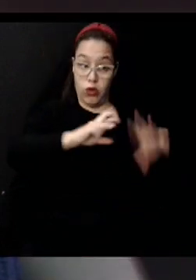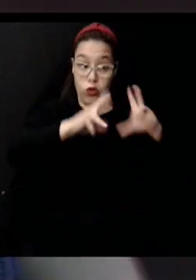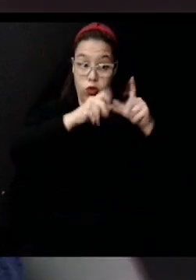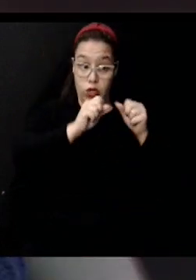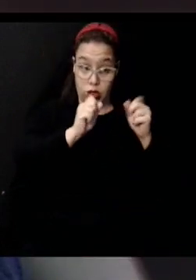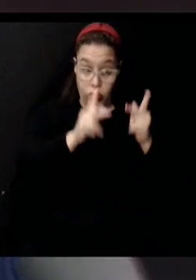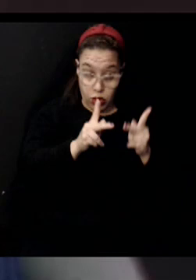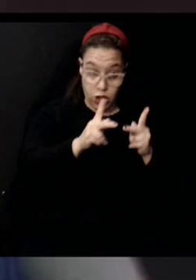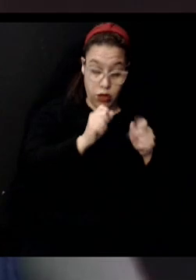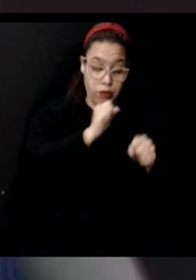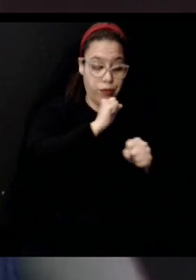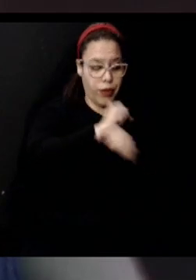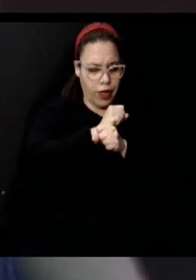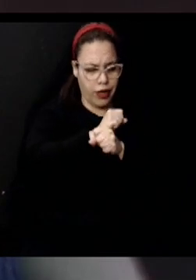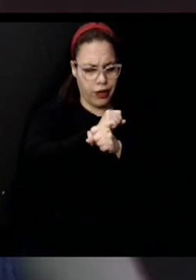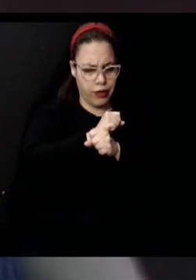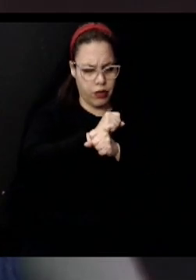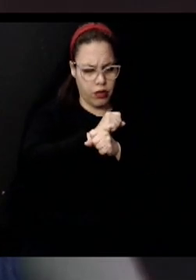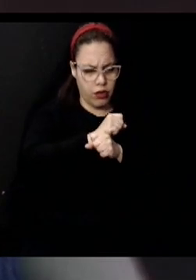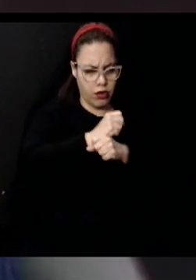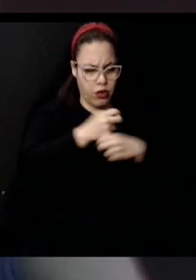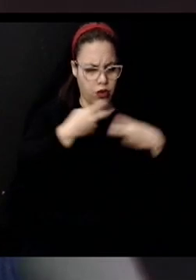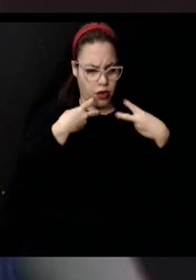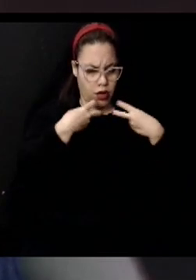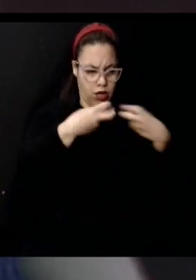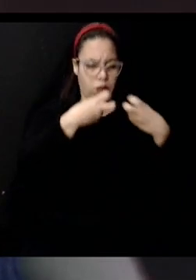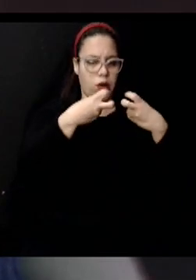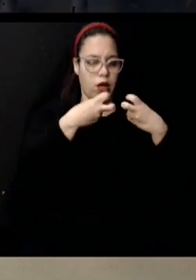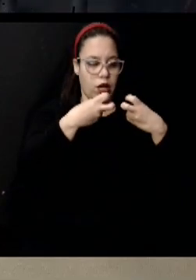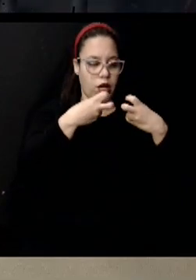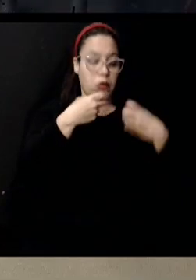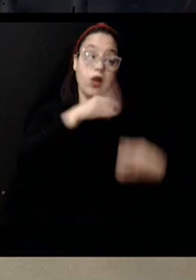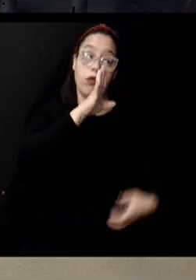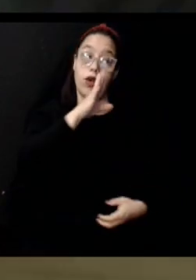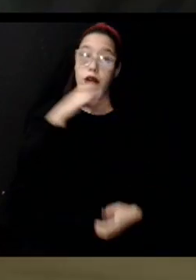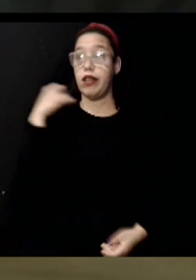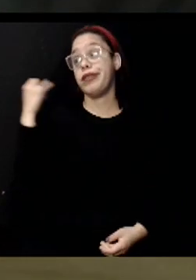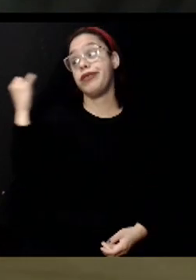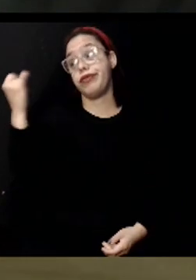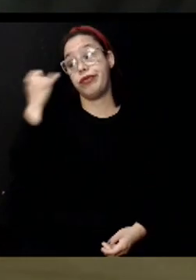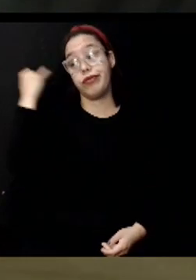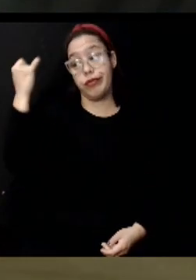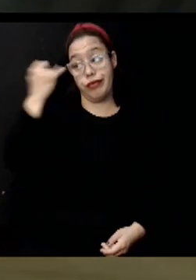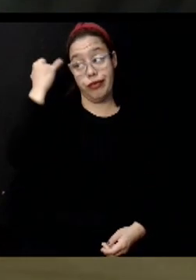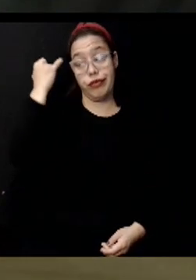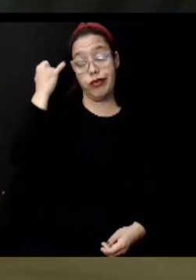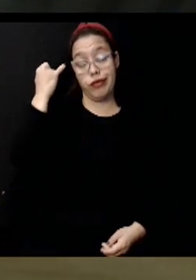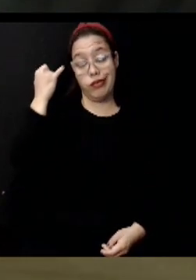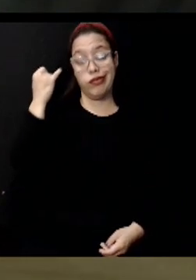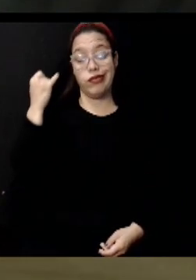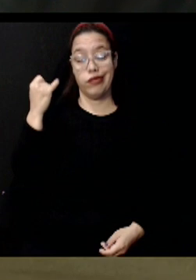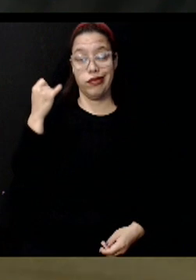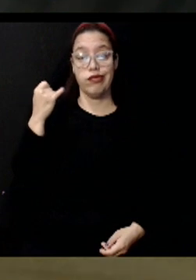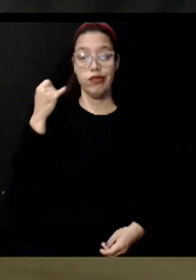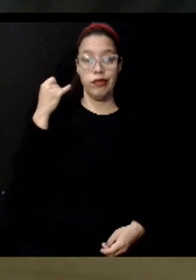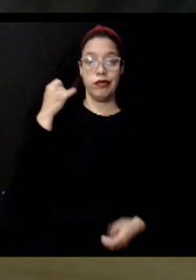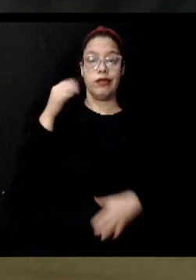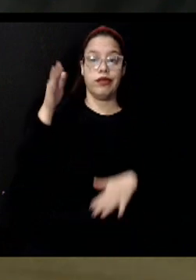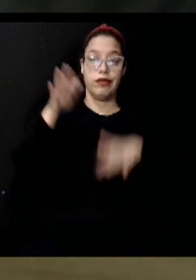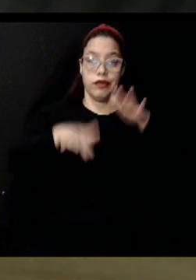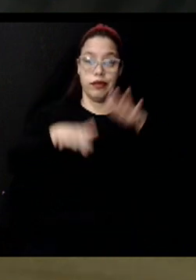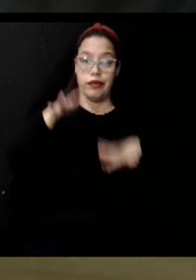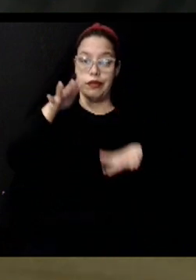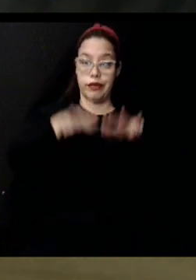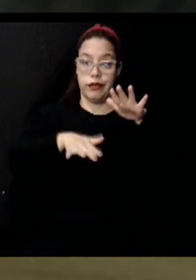Parar e se perceber um pouco mais. Importante, né, importante a gente ressaltar que às vezes, eh,